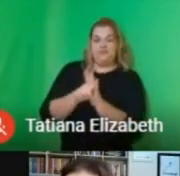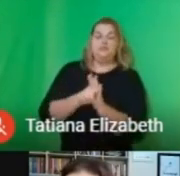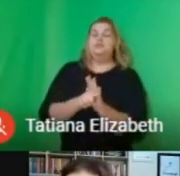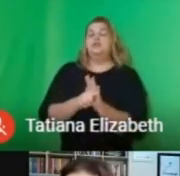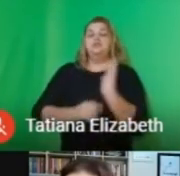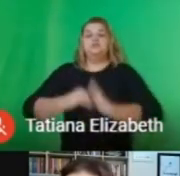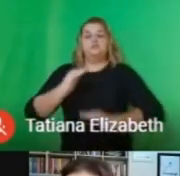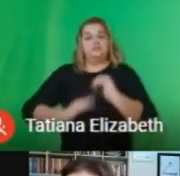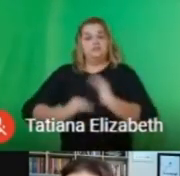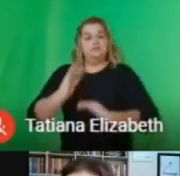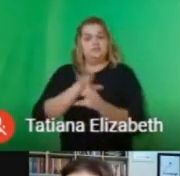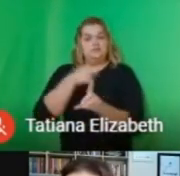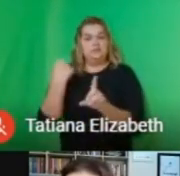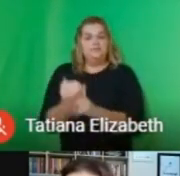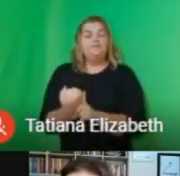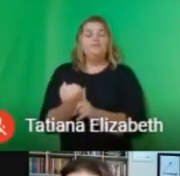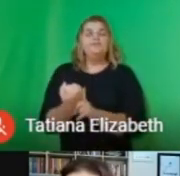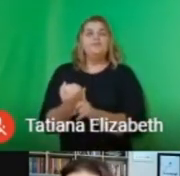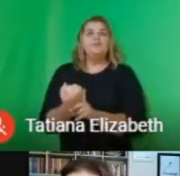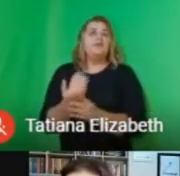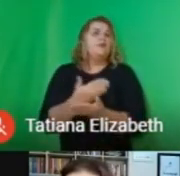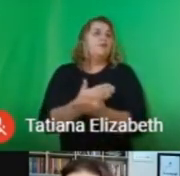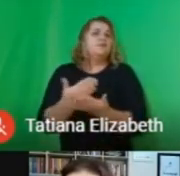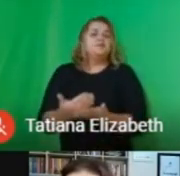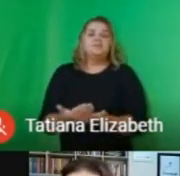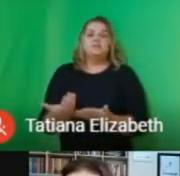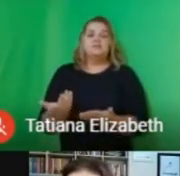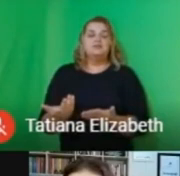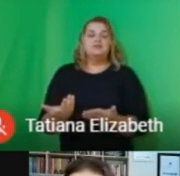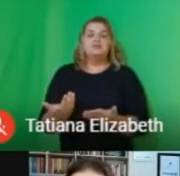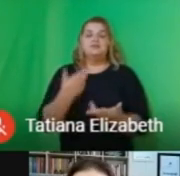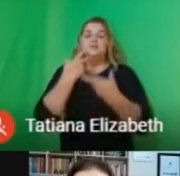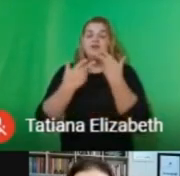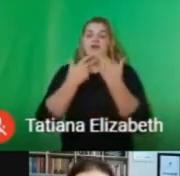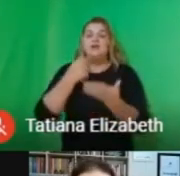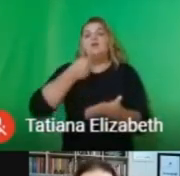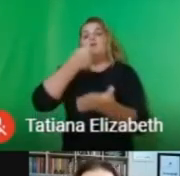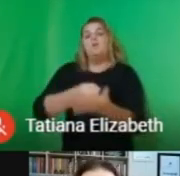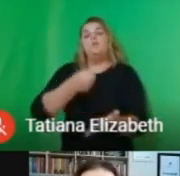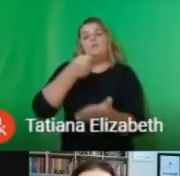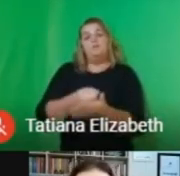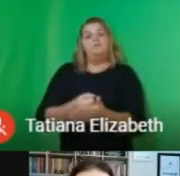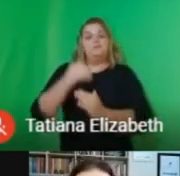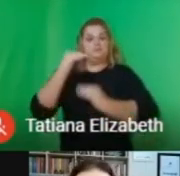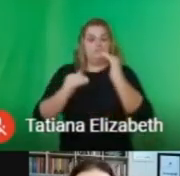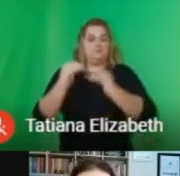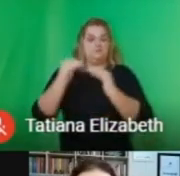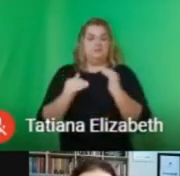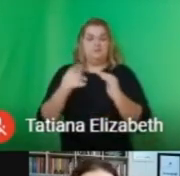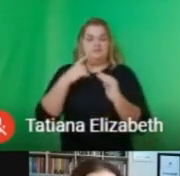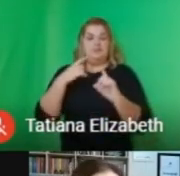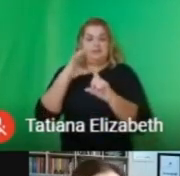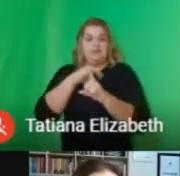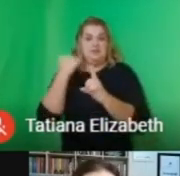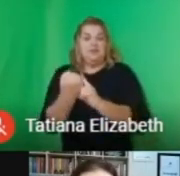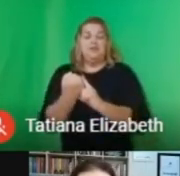21 de julho. O assunto foi tema de debate nesta segunda, 20 de julho, em uma live promovida em Dobradinha pelo CFP e